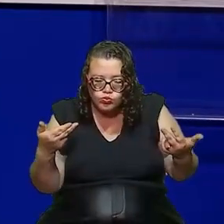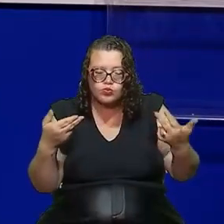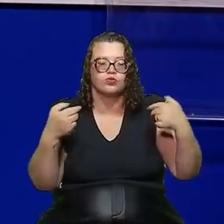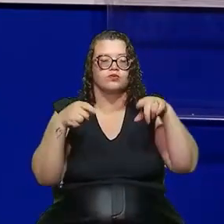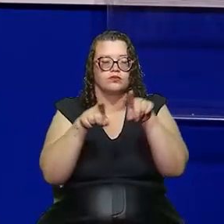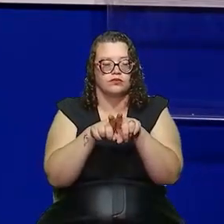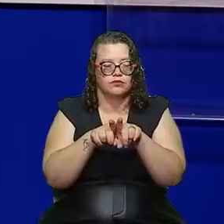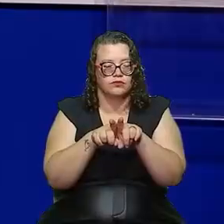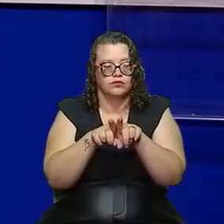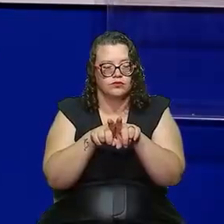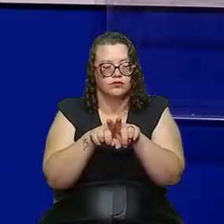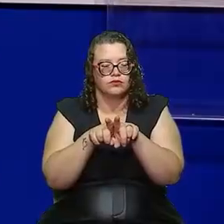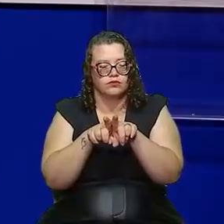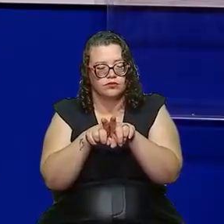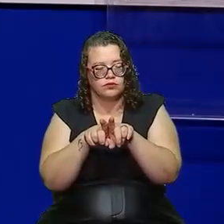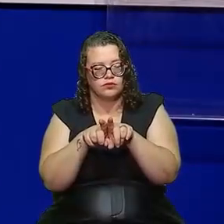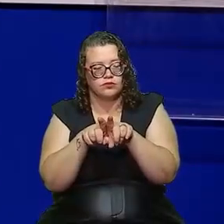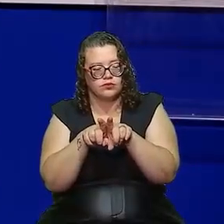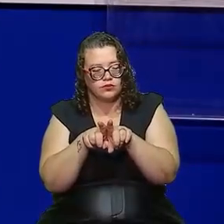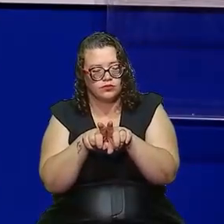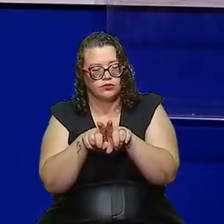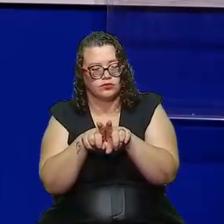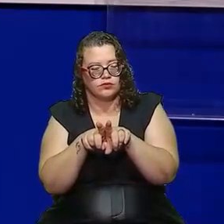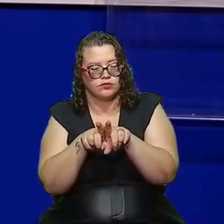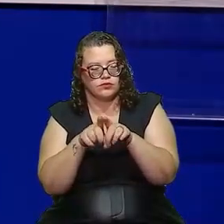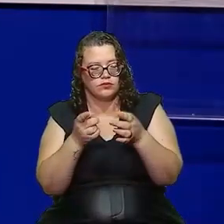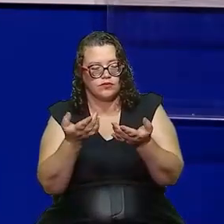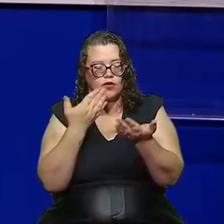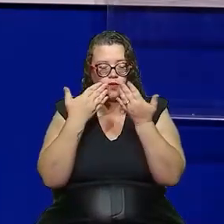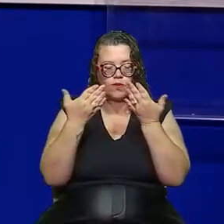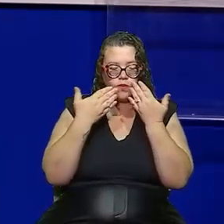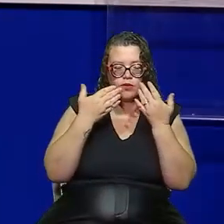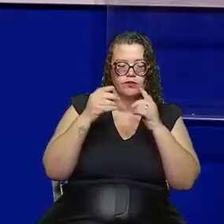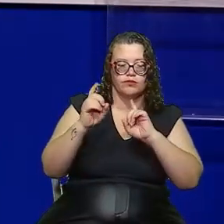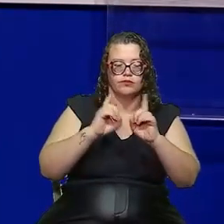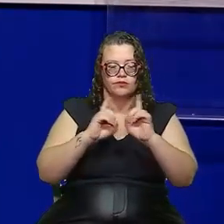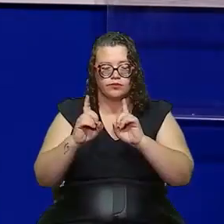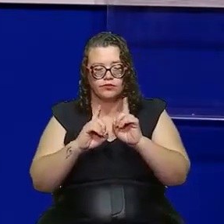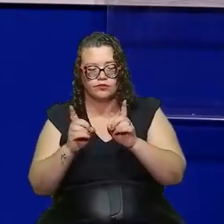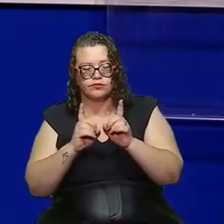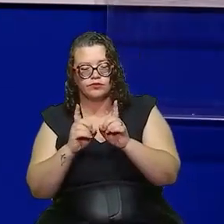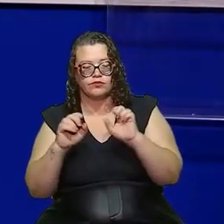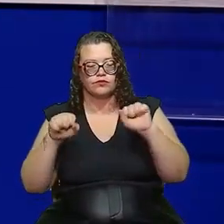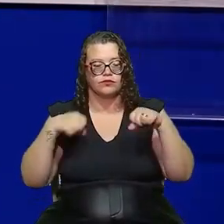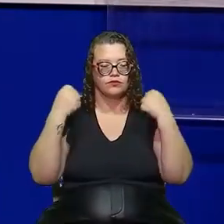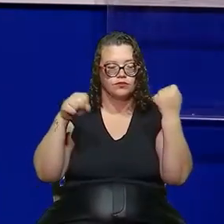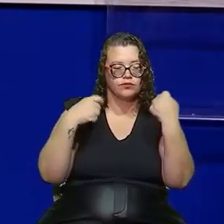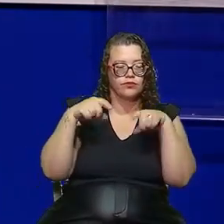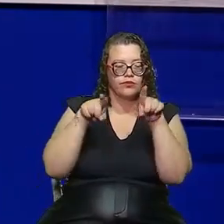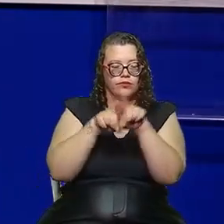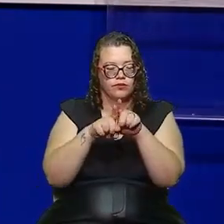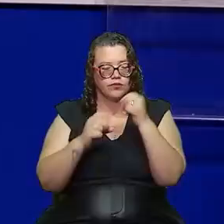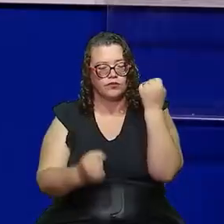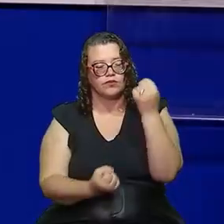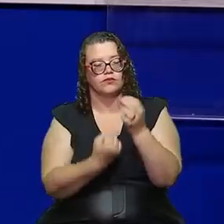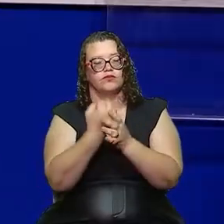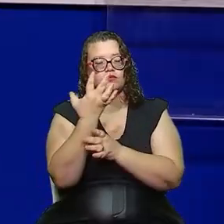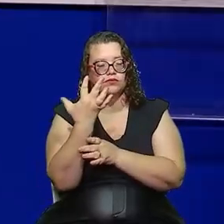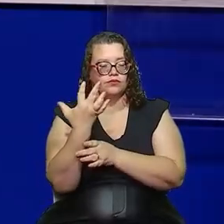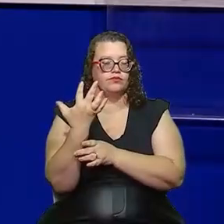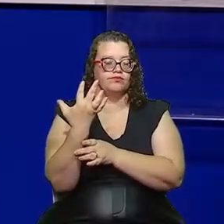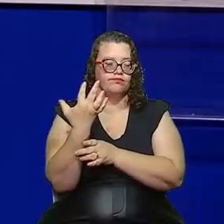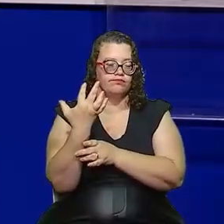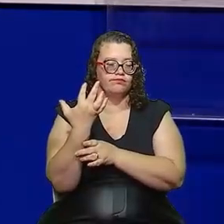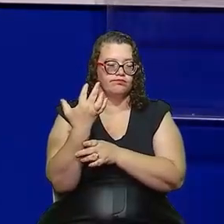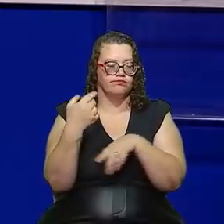conecta também, né, nesse espaço de diálogo entre a academia e também a criação. Então,